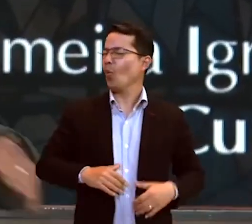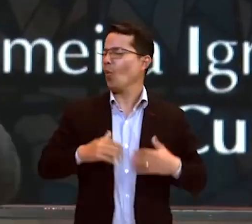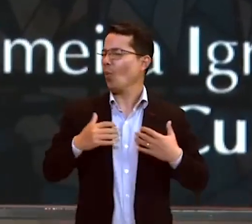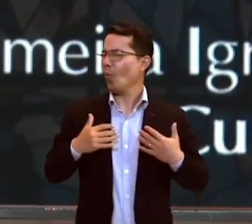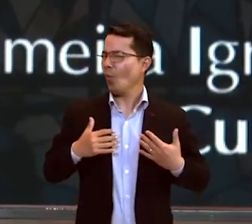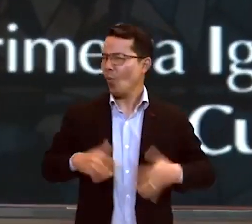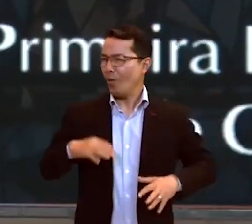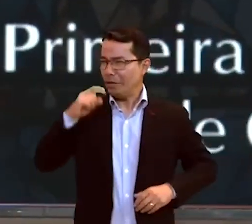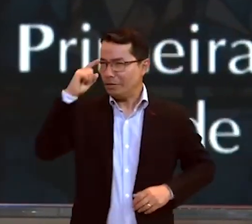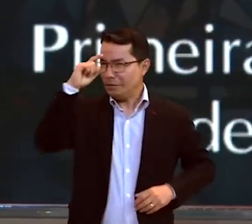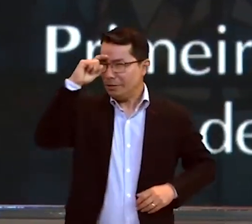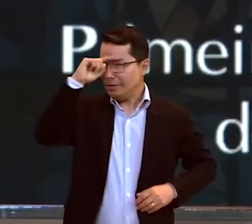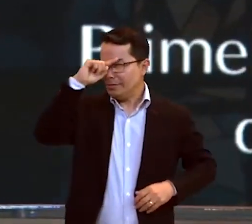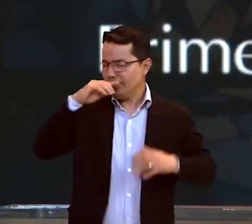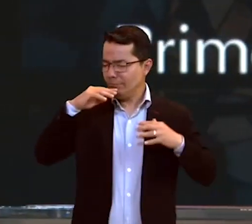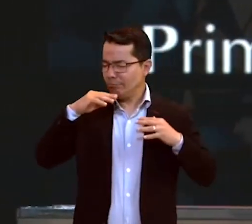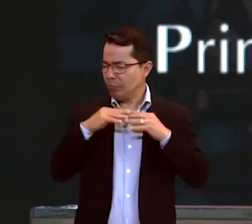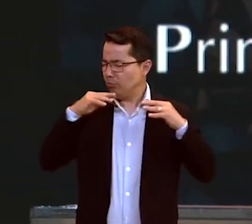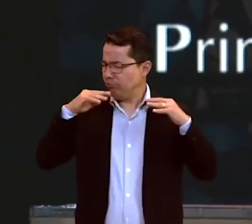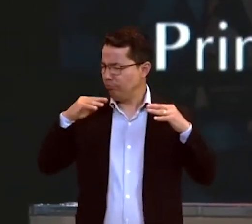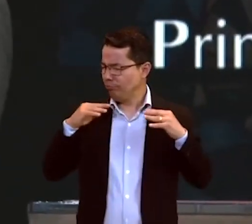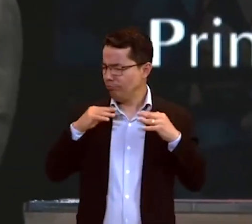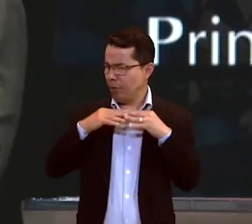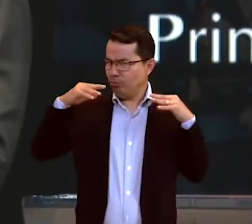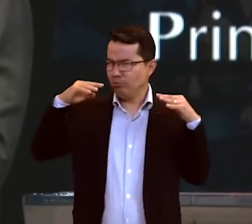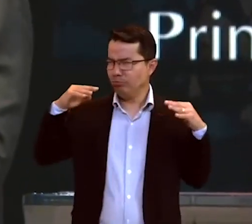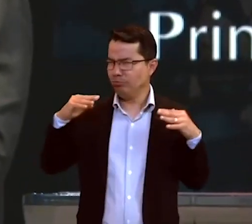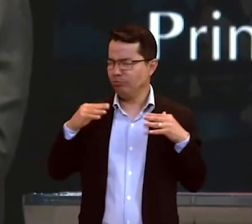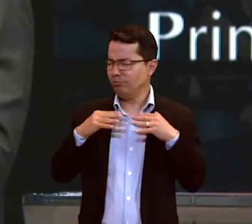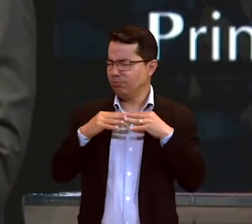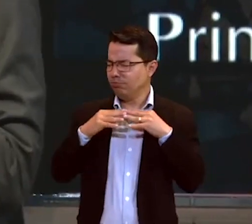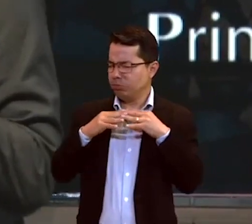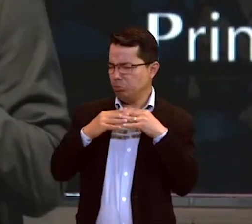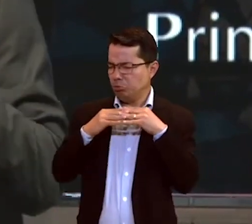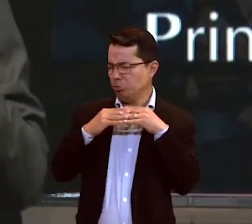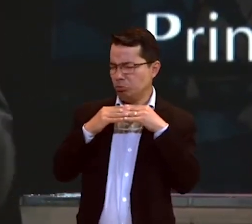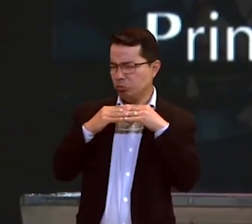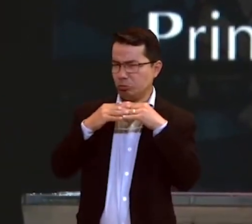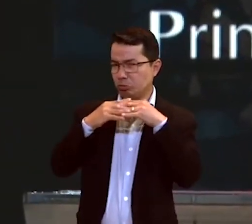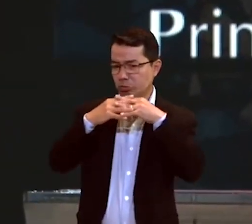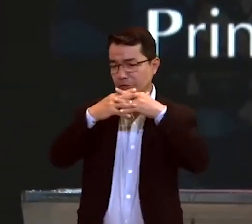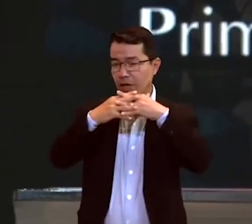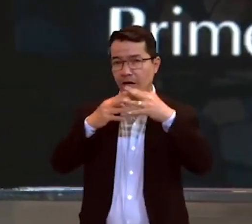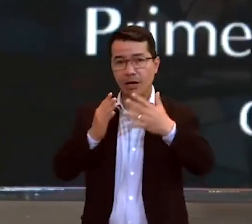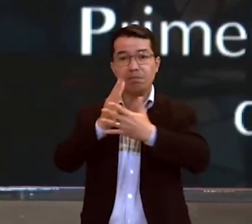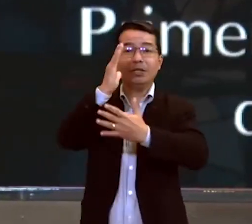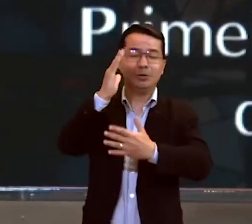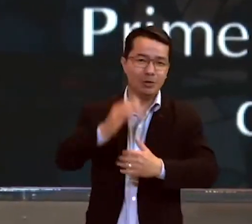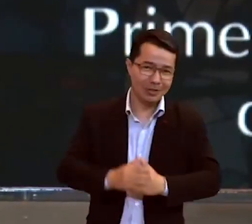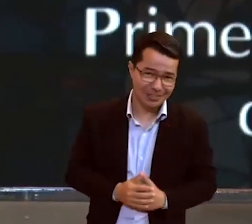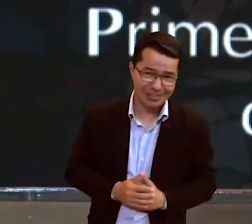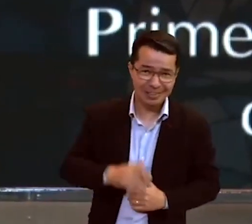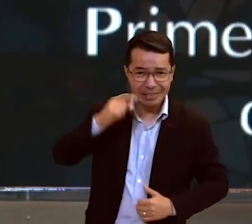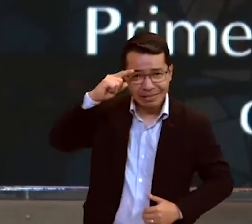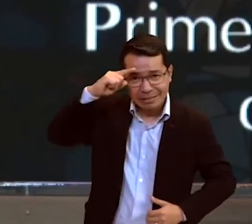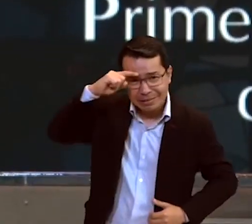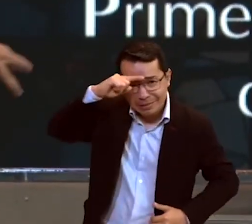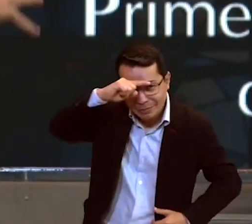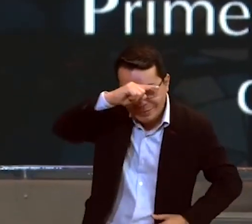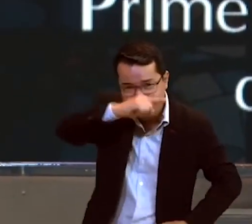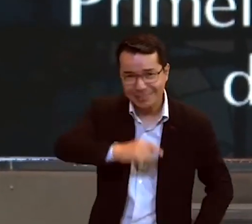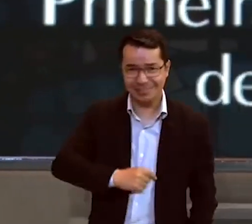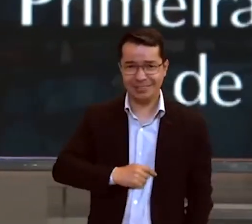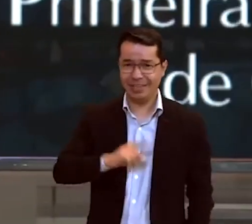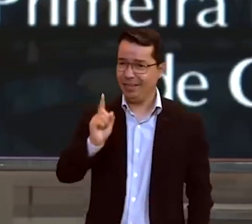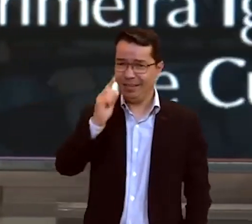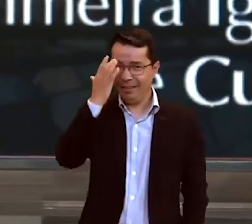tentando se ajeitar, conhecendo agora de verdade a pessoa que ela casou. Se se alinhando, entendendo como é que funciona, como